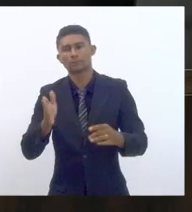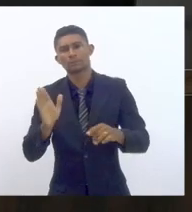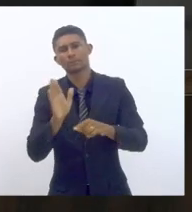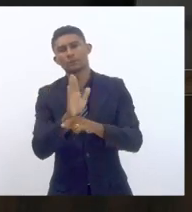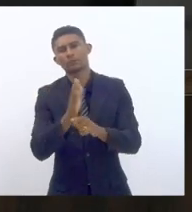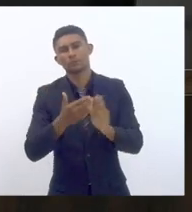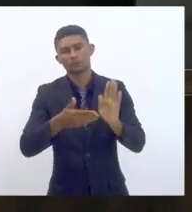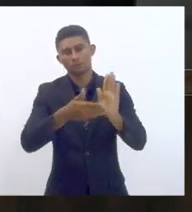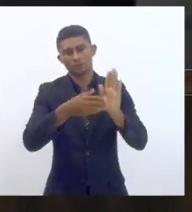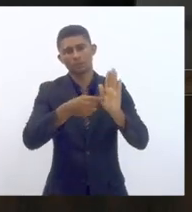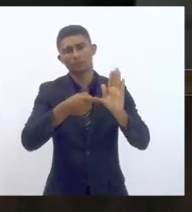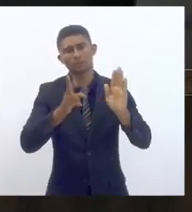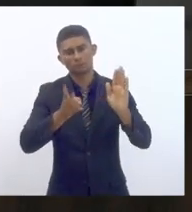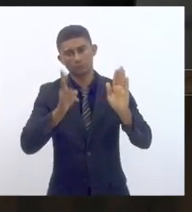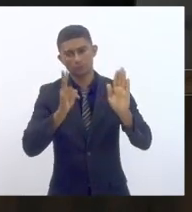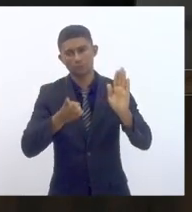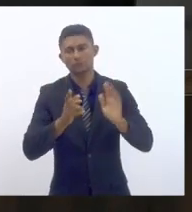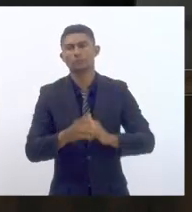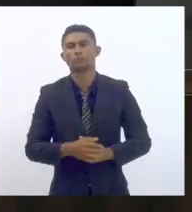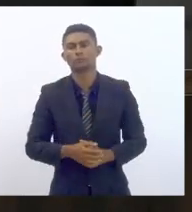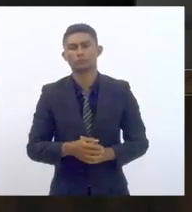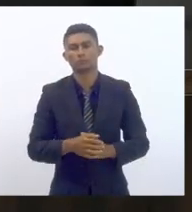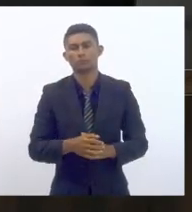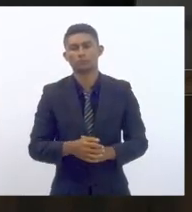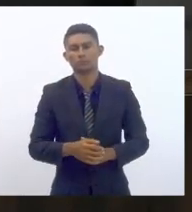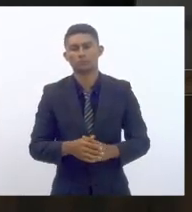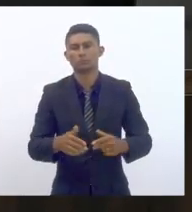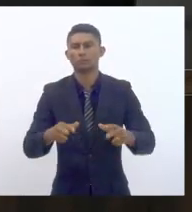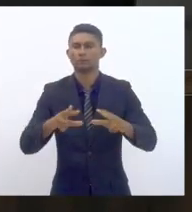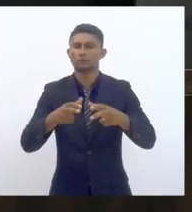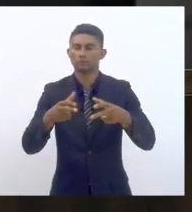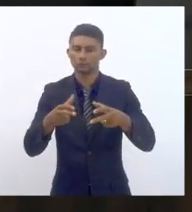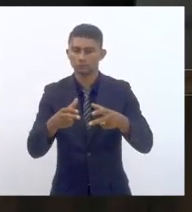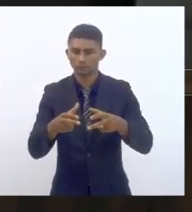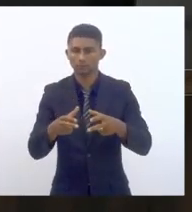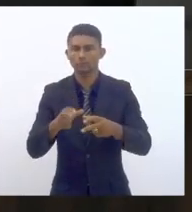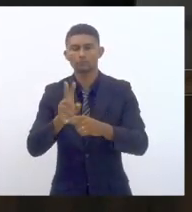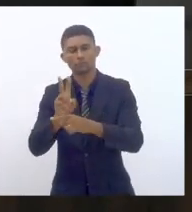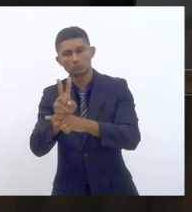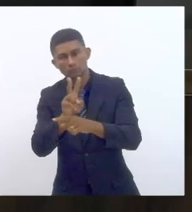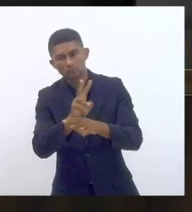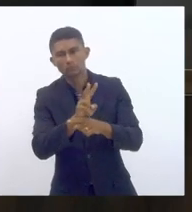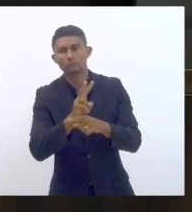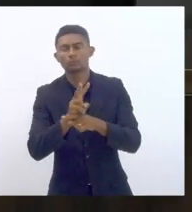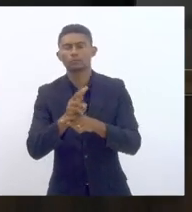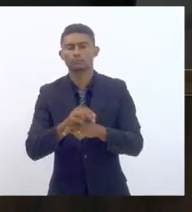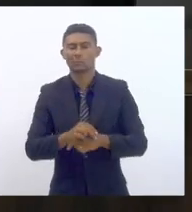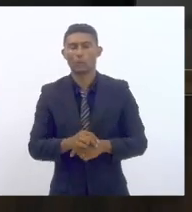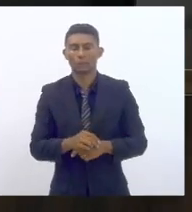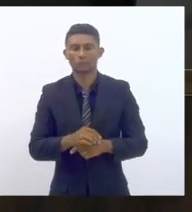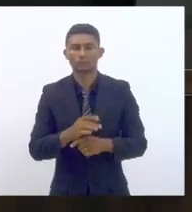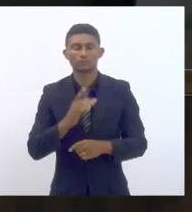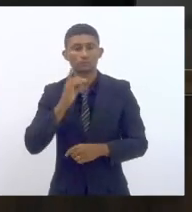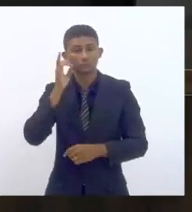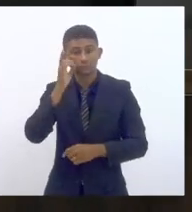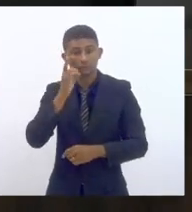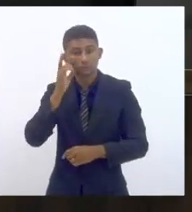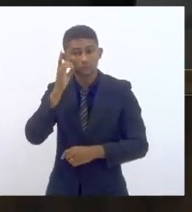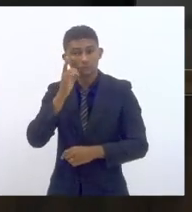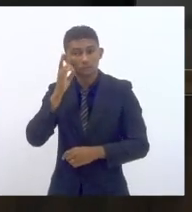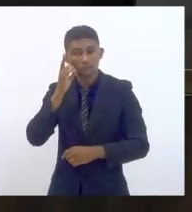sair de pauta o projeto. Para emitir parecer pela Comissão de Defesa do Consumidor, nobre deputado,